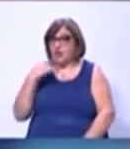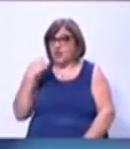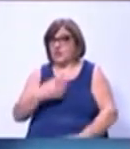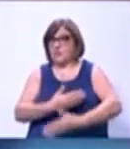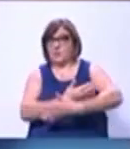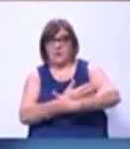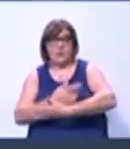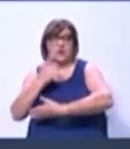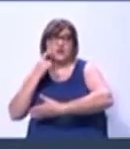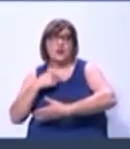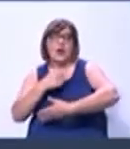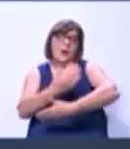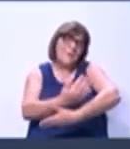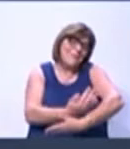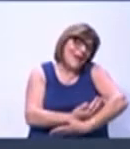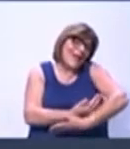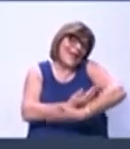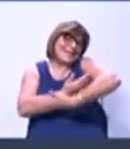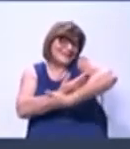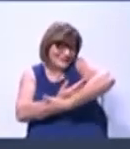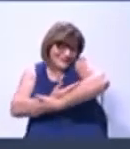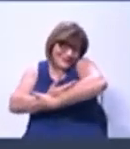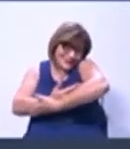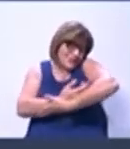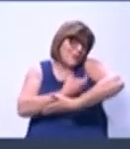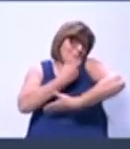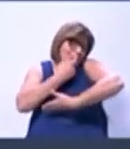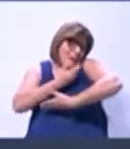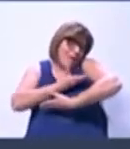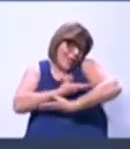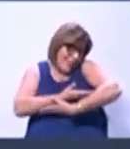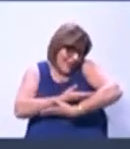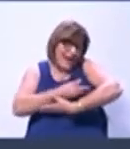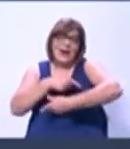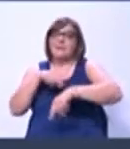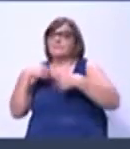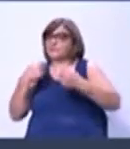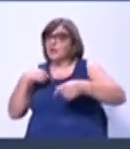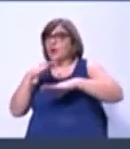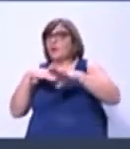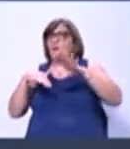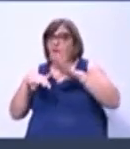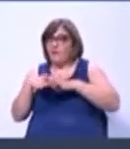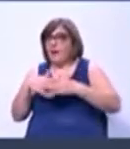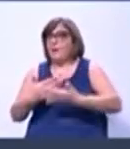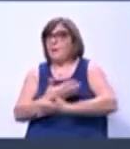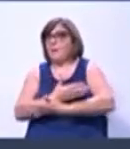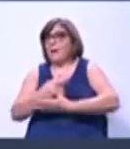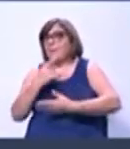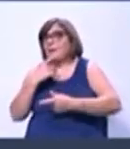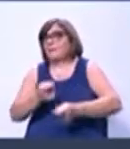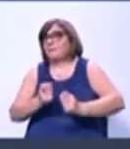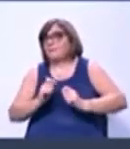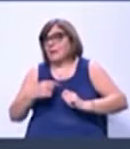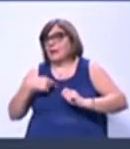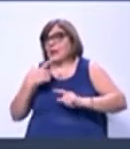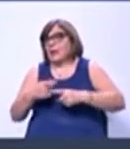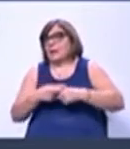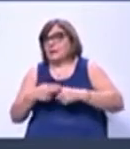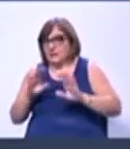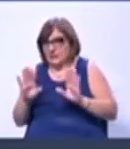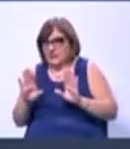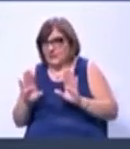chorar, eu vou lá, eu pego o colinho, eu dou maminha, faço aquilo que eu acho que o bebê me está a transmitir enquanto